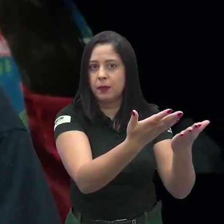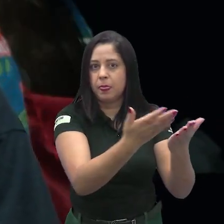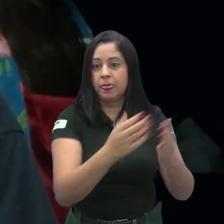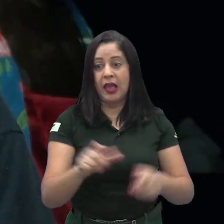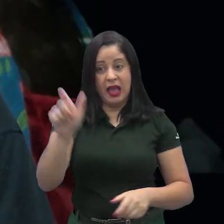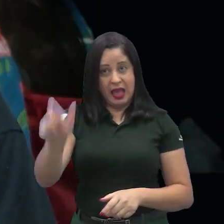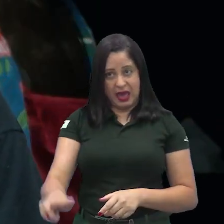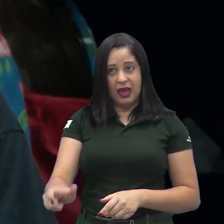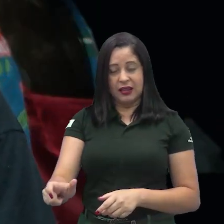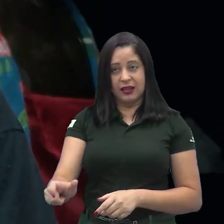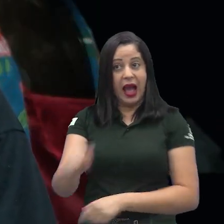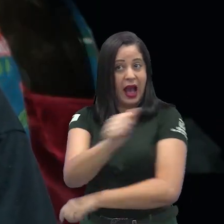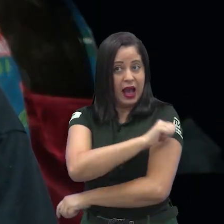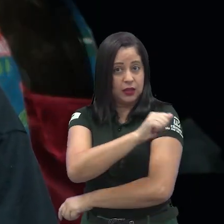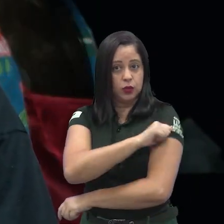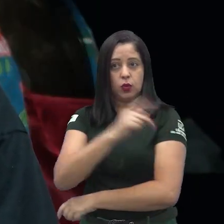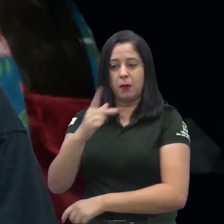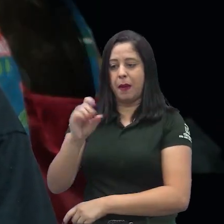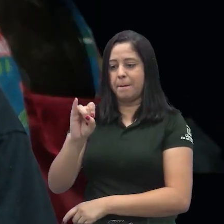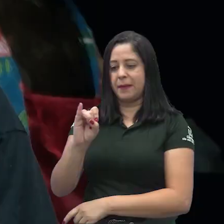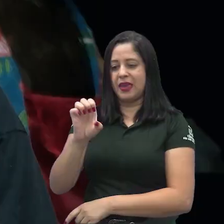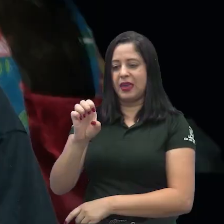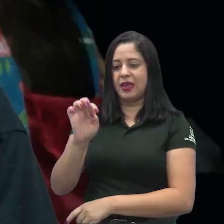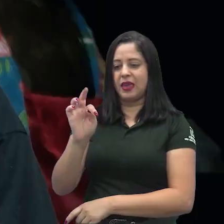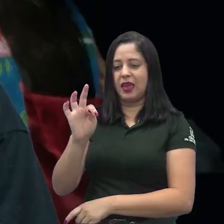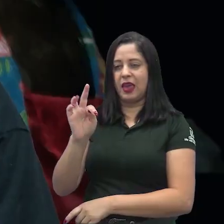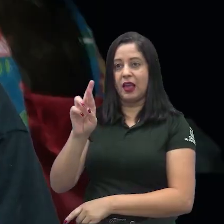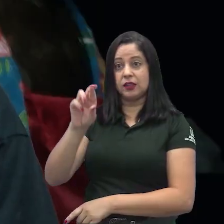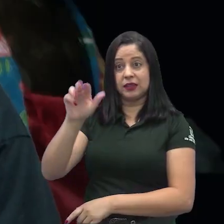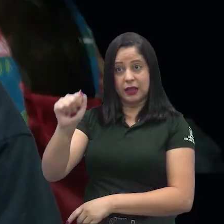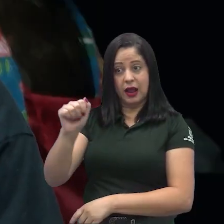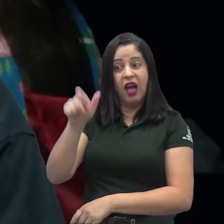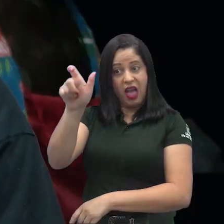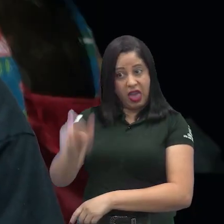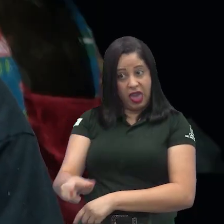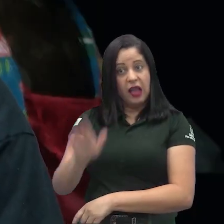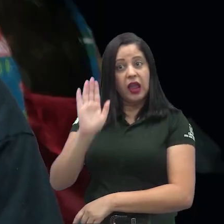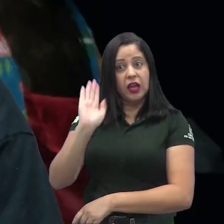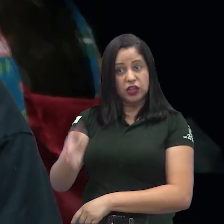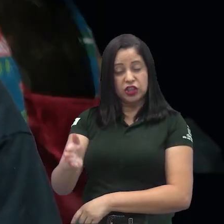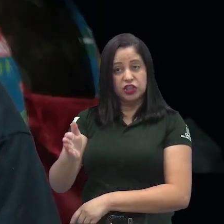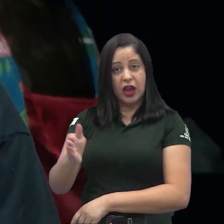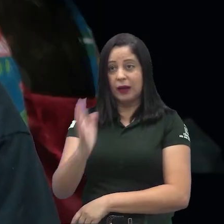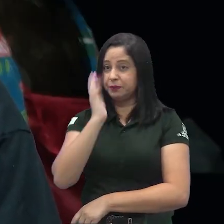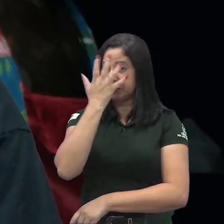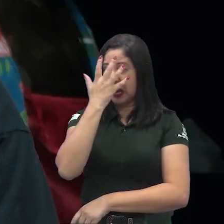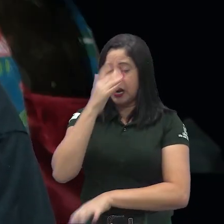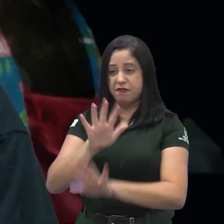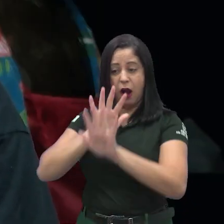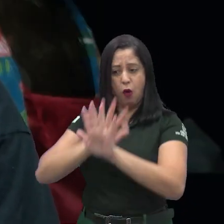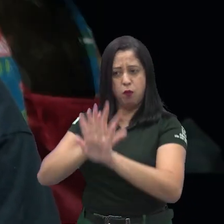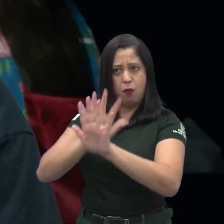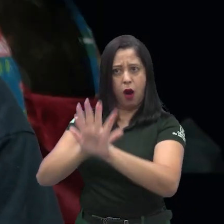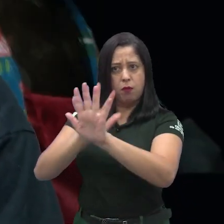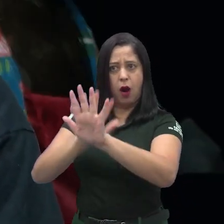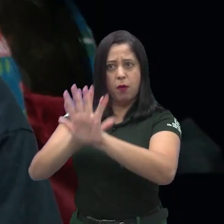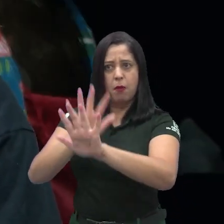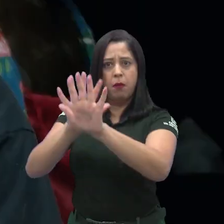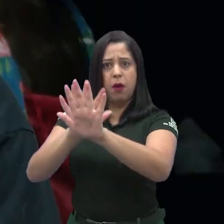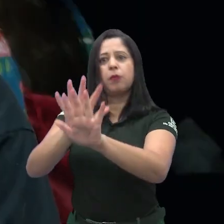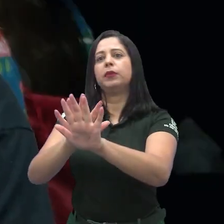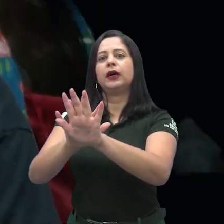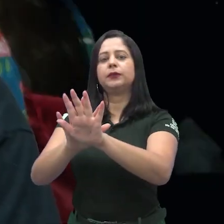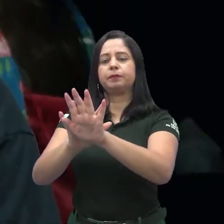uma das alunas, a Pietra, do Banhado, ela já participou de desfile de escola de samba com perna de pau,